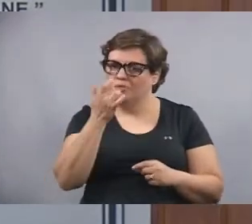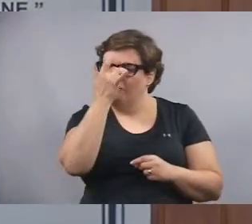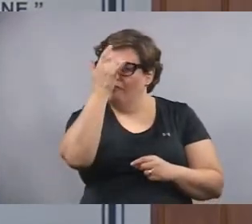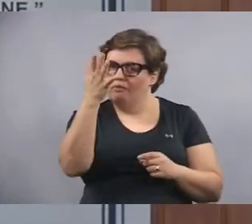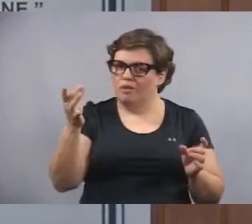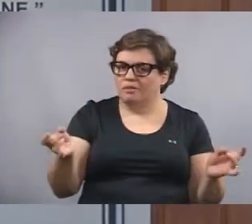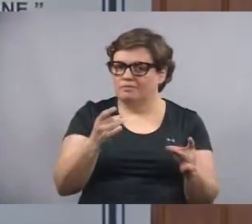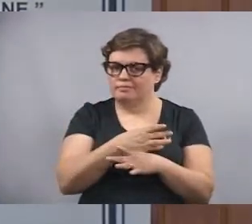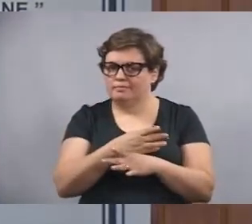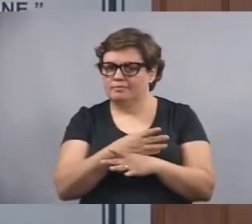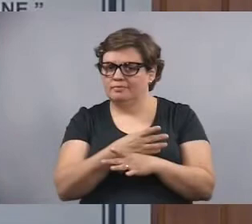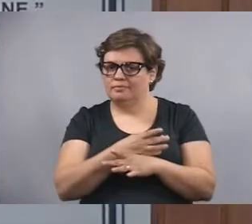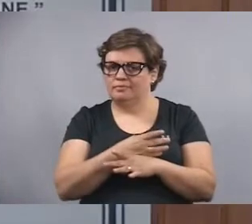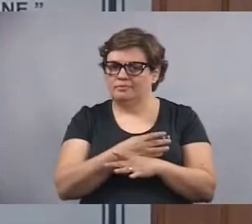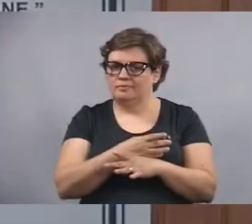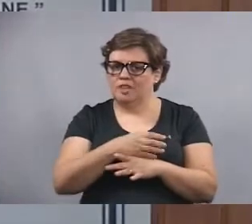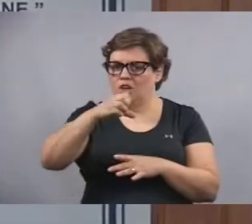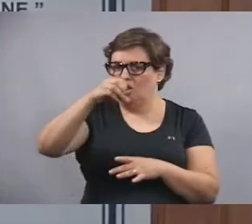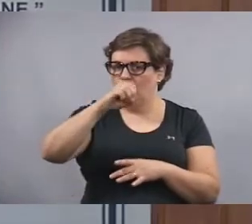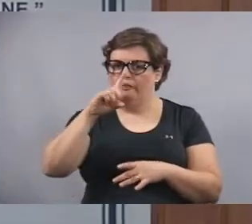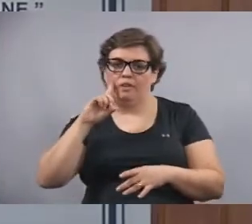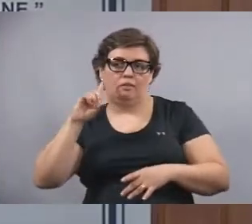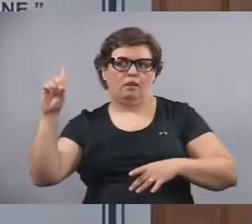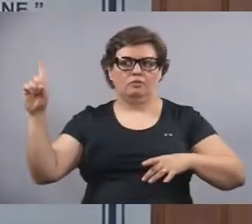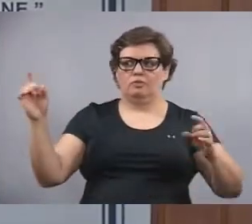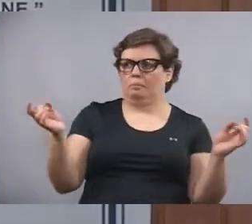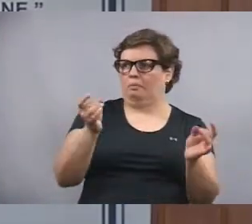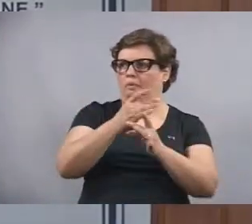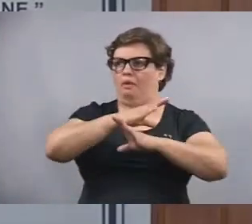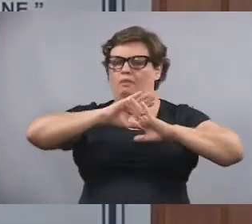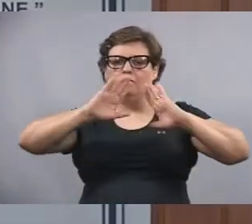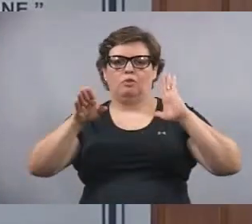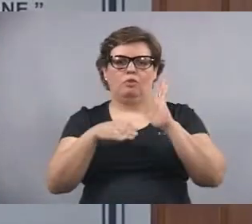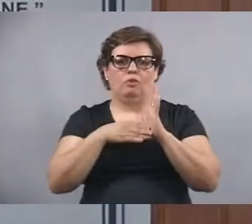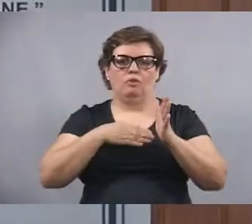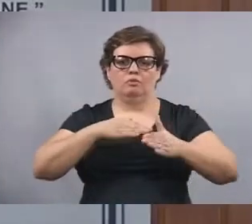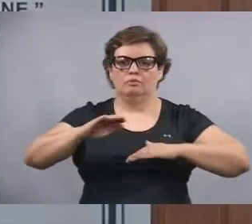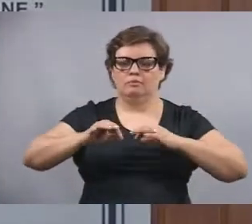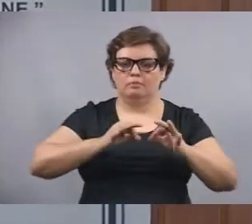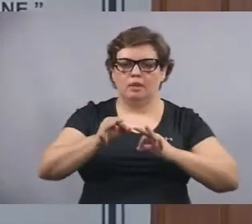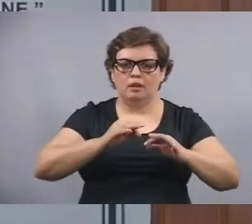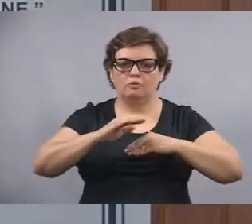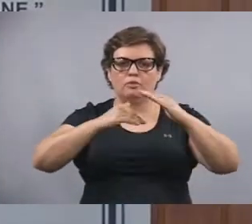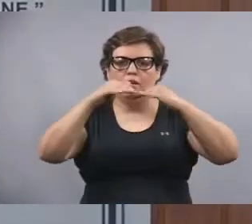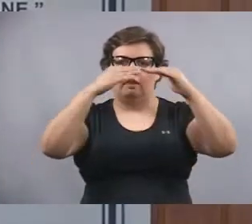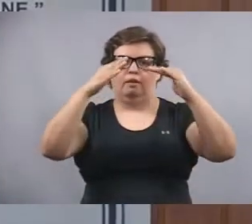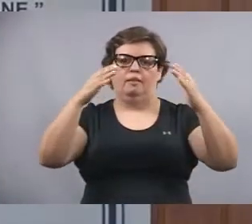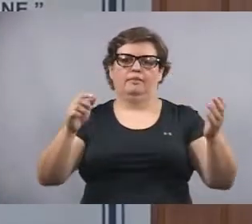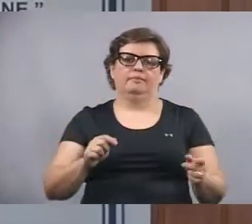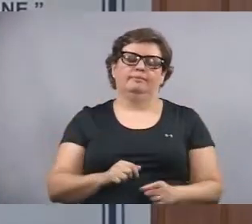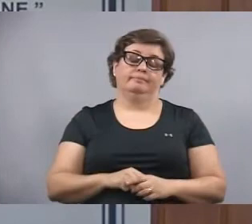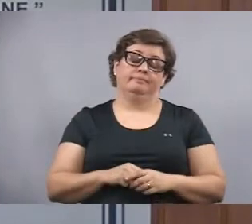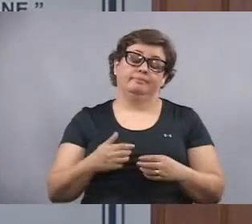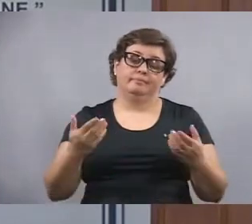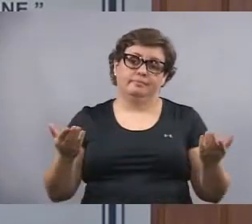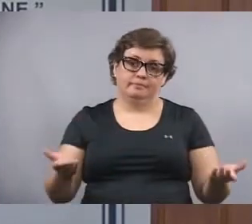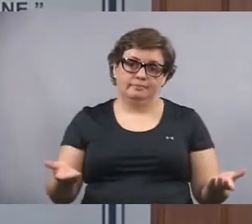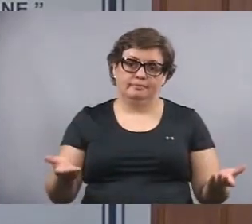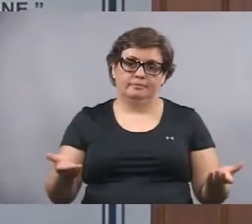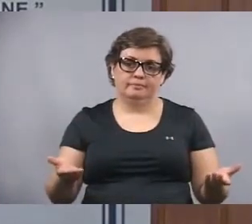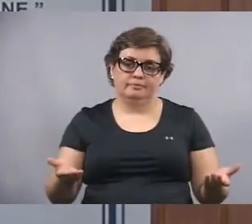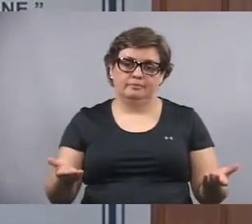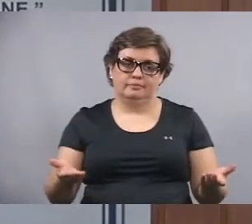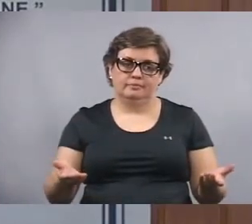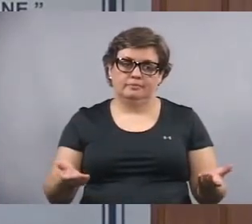foi nós que dissemos que ia resolver em 90 dias, não foi nós que dissemos que no mês seguinte ia resolver. Então, arque com as consequências